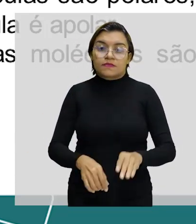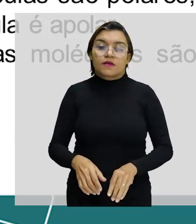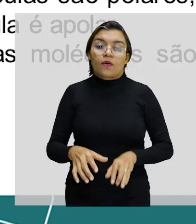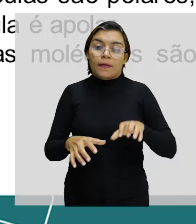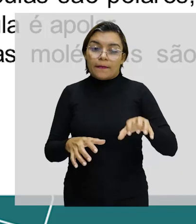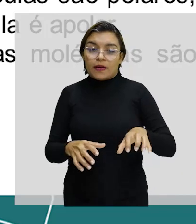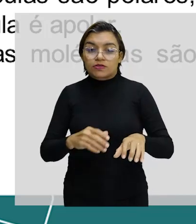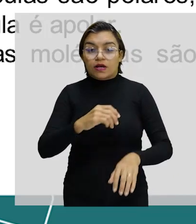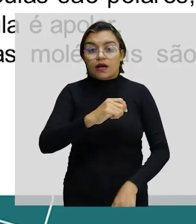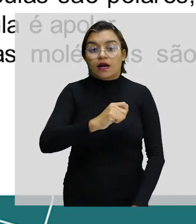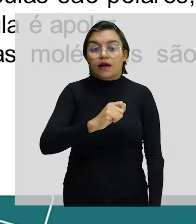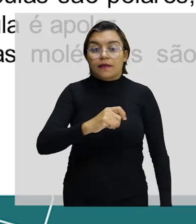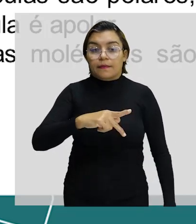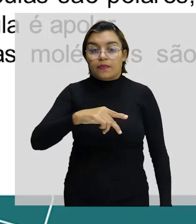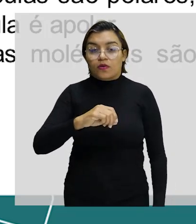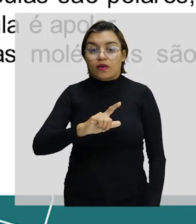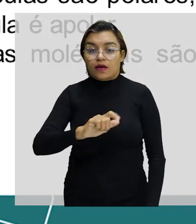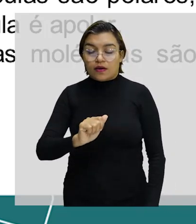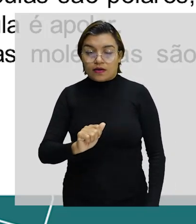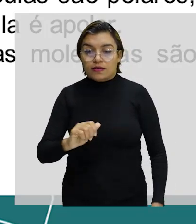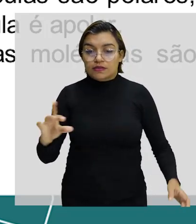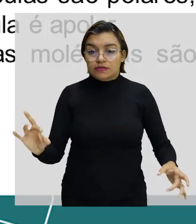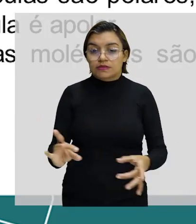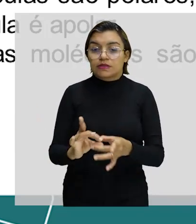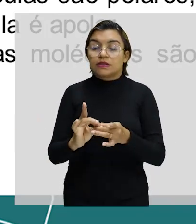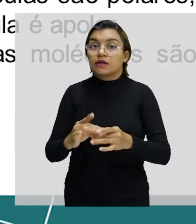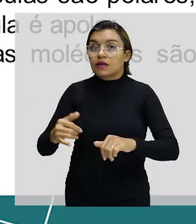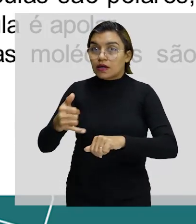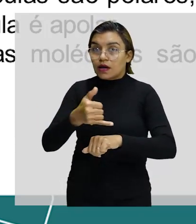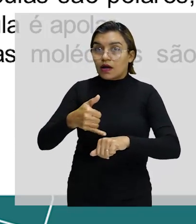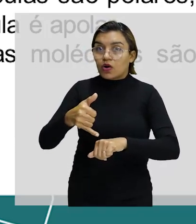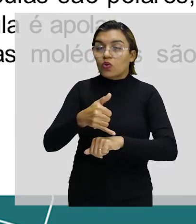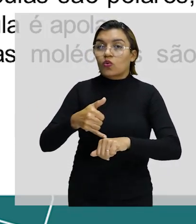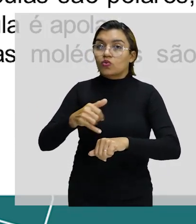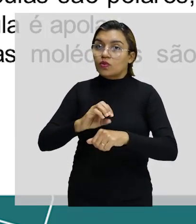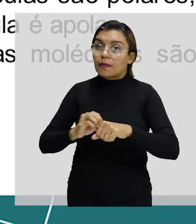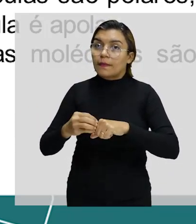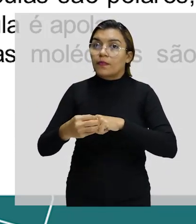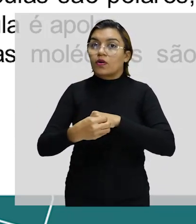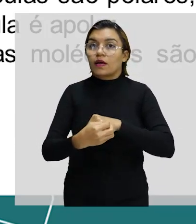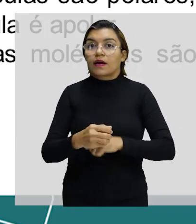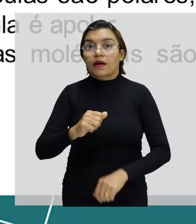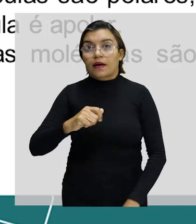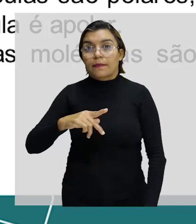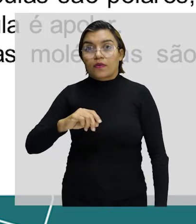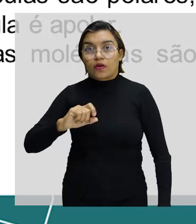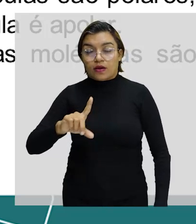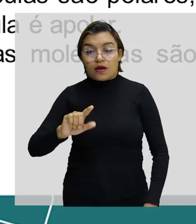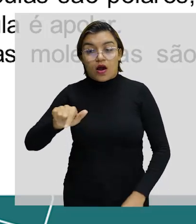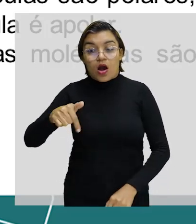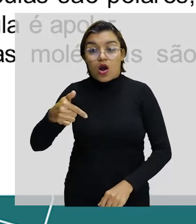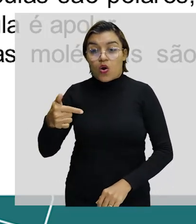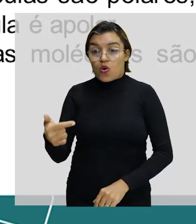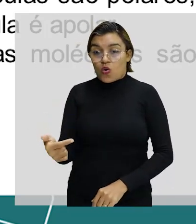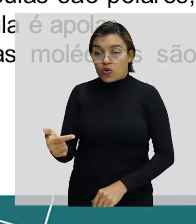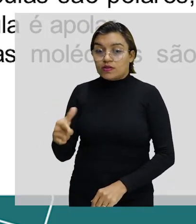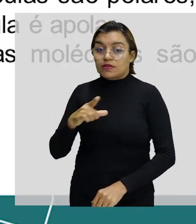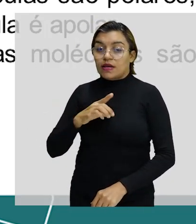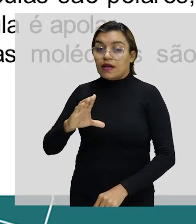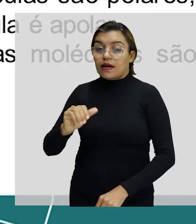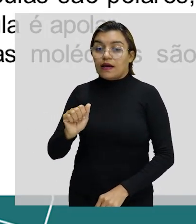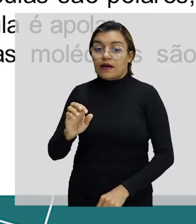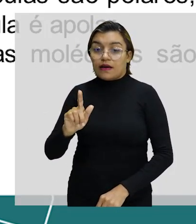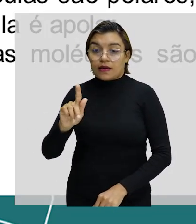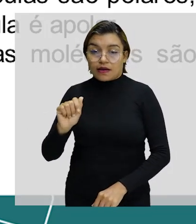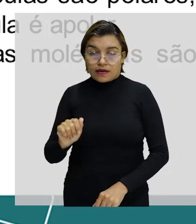que se liga à gordura, cujas moléculas são apolares, e uma parte com carga, que se liga à